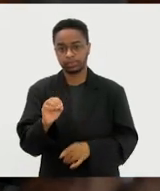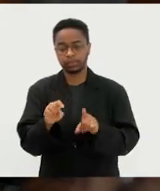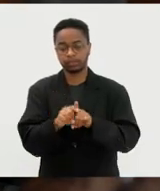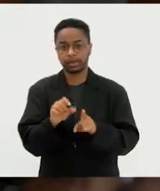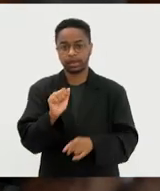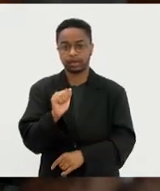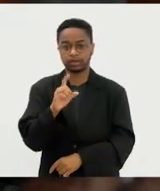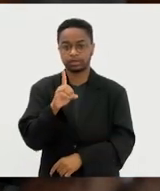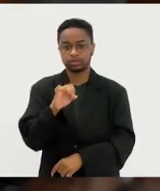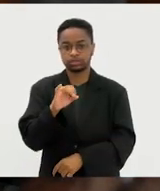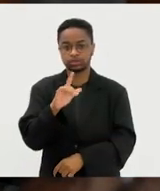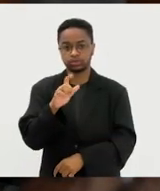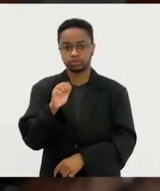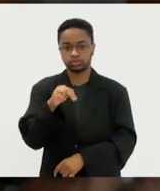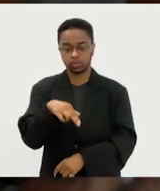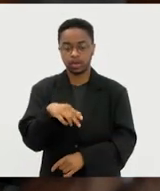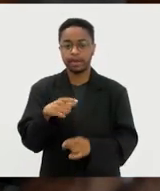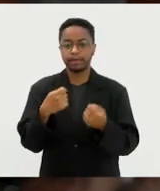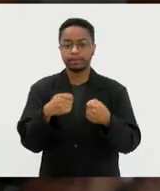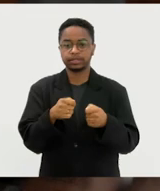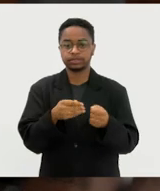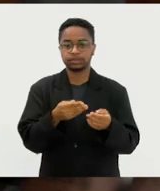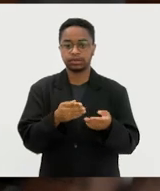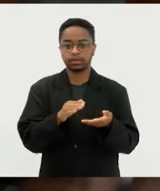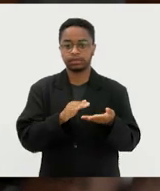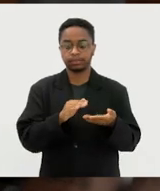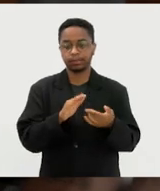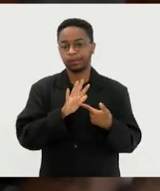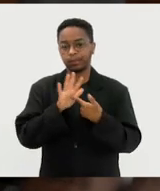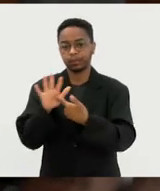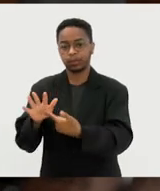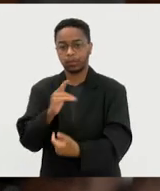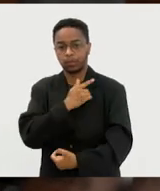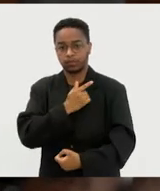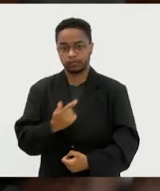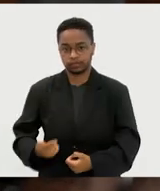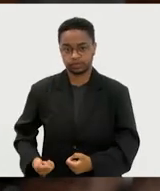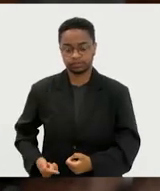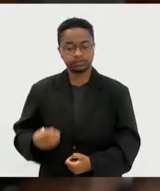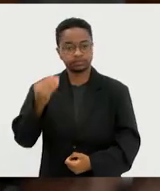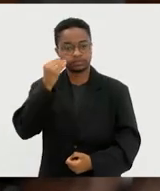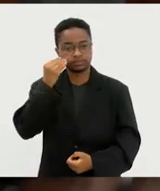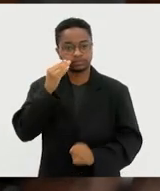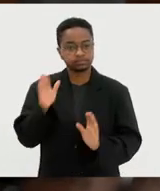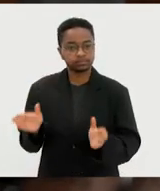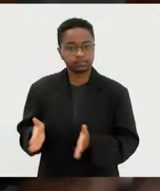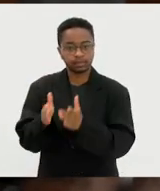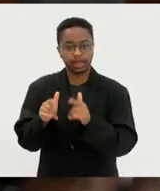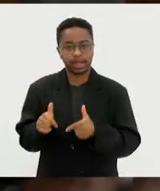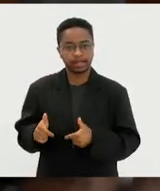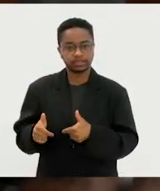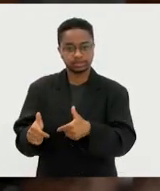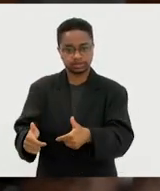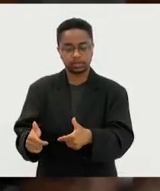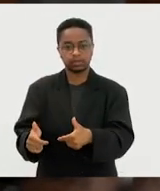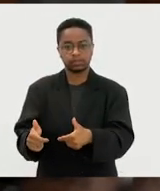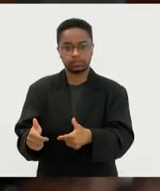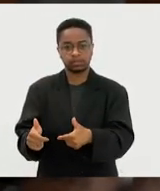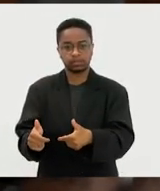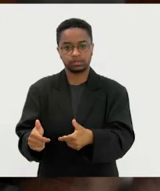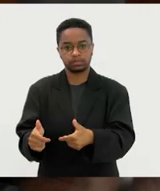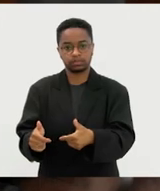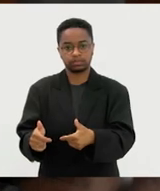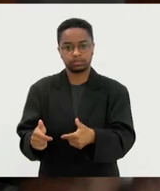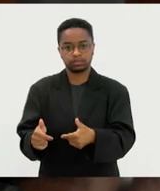deviam levar o governador para ele entrar em ação em relação